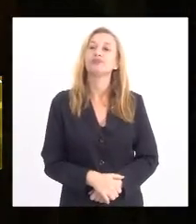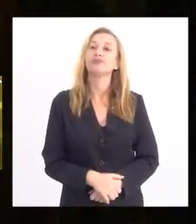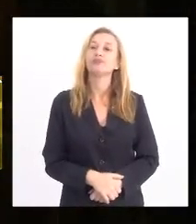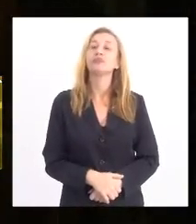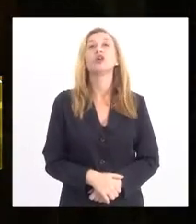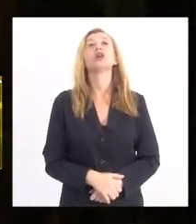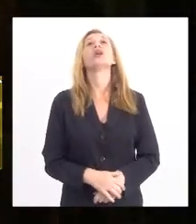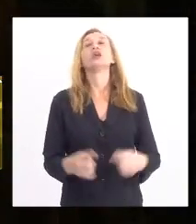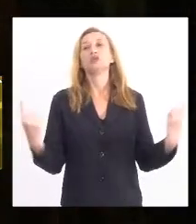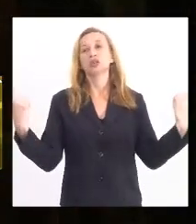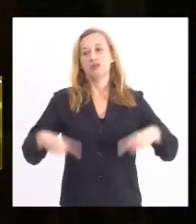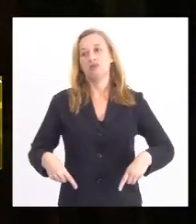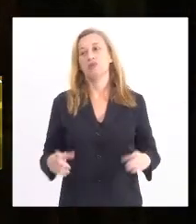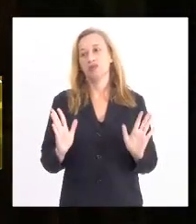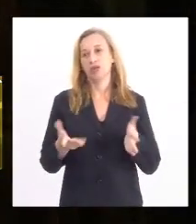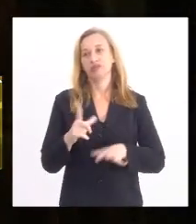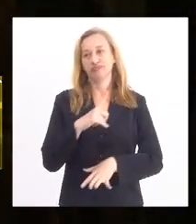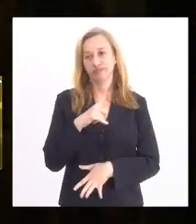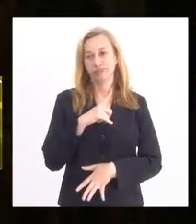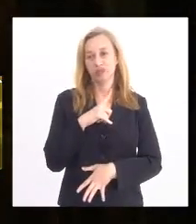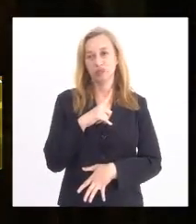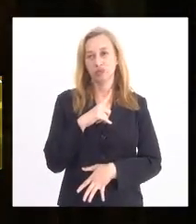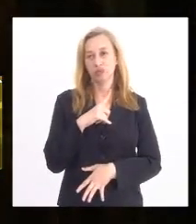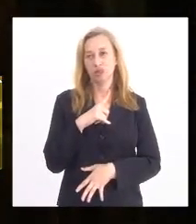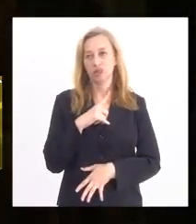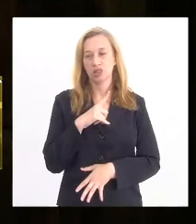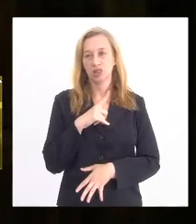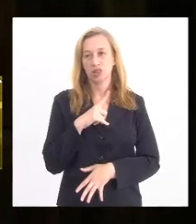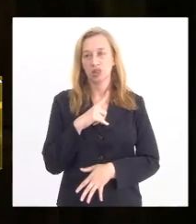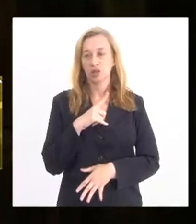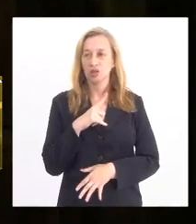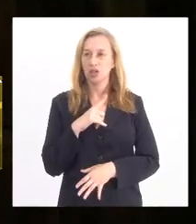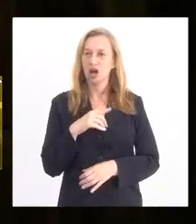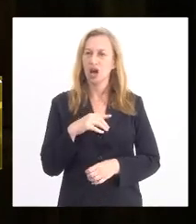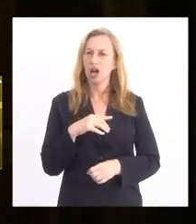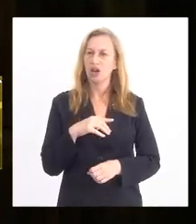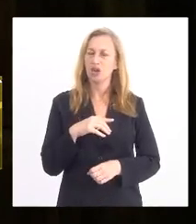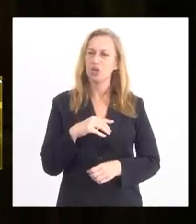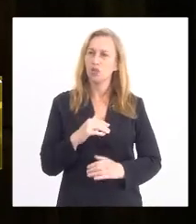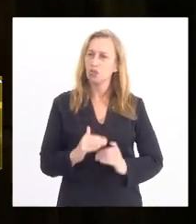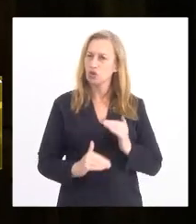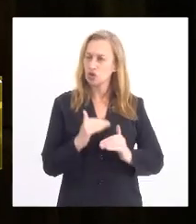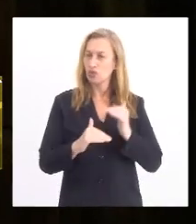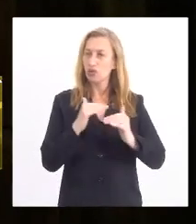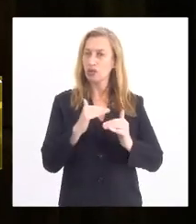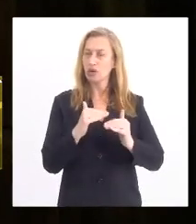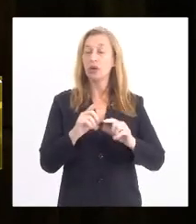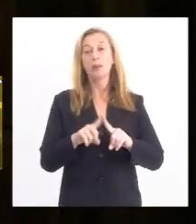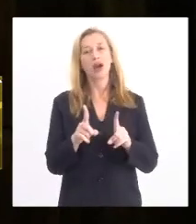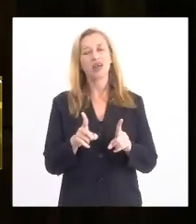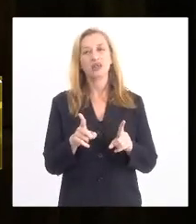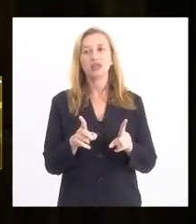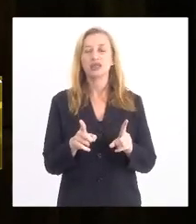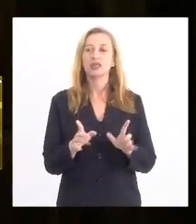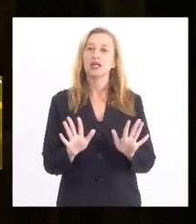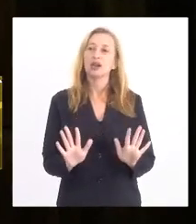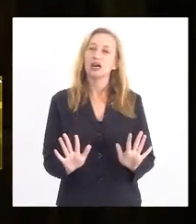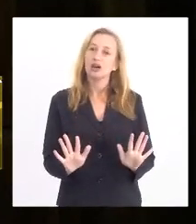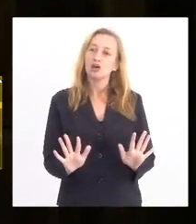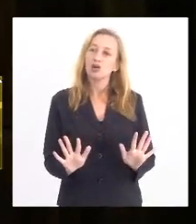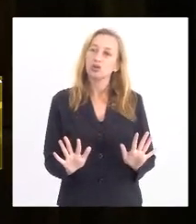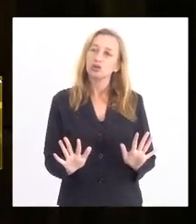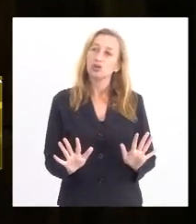temos um desafio a recuperação a reestruturação mas temos um alento